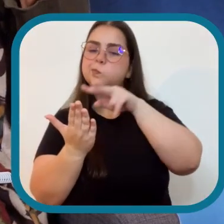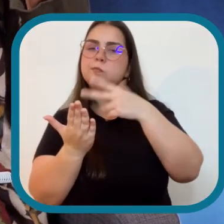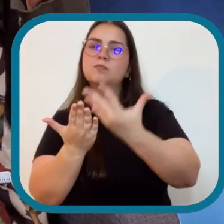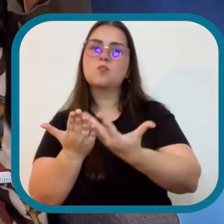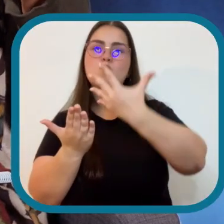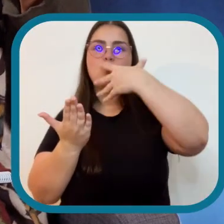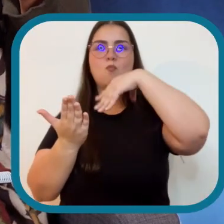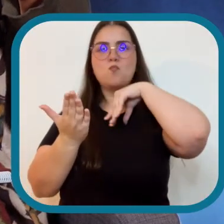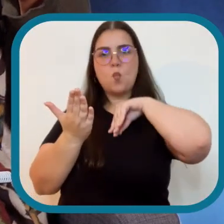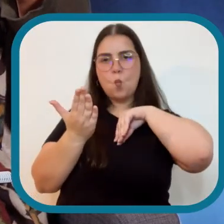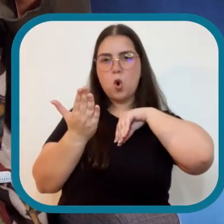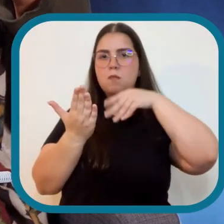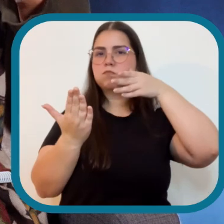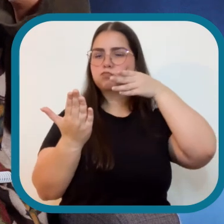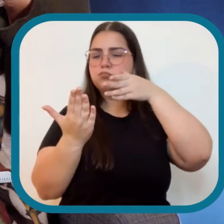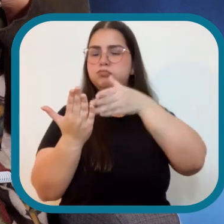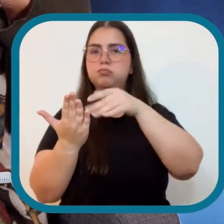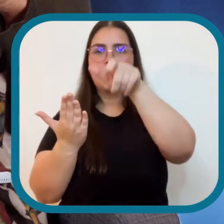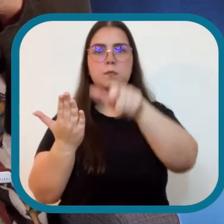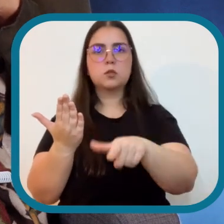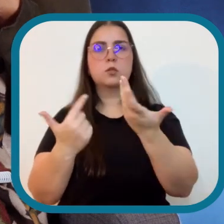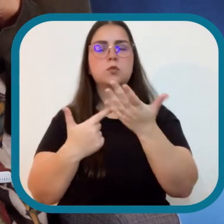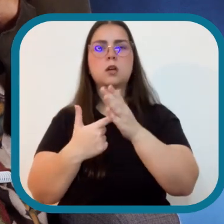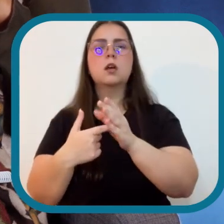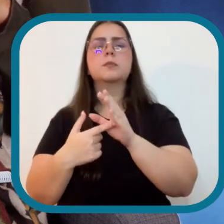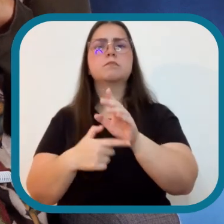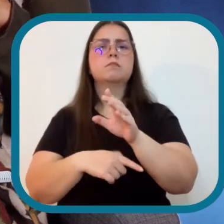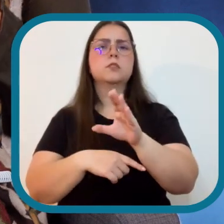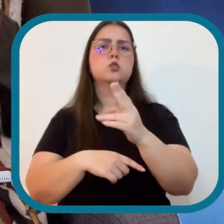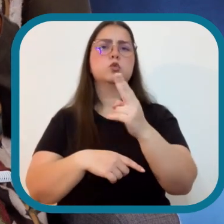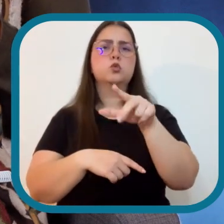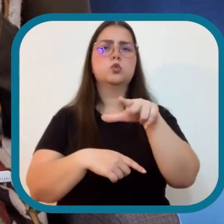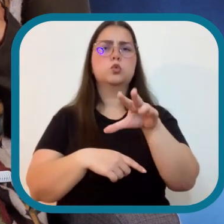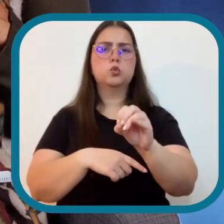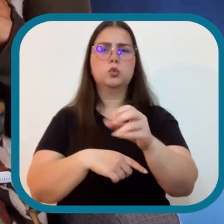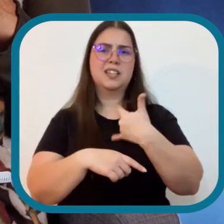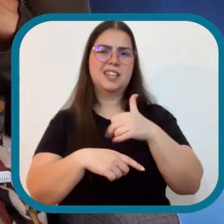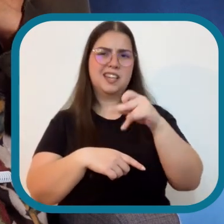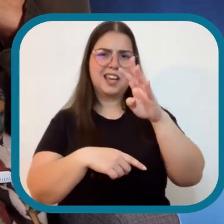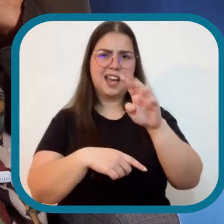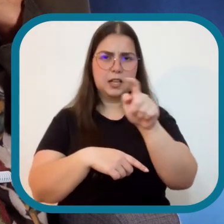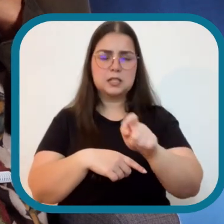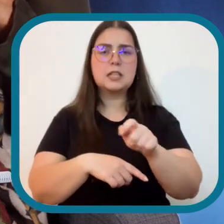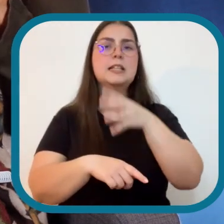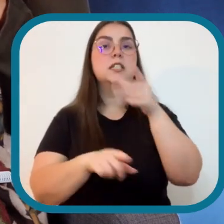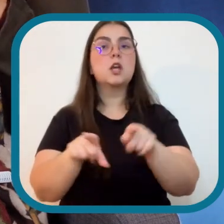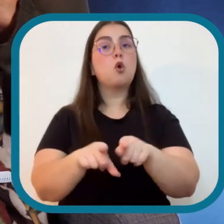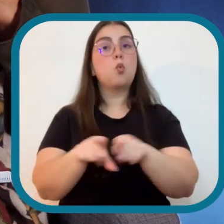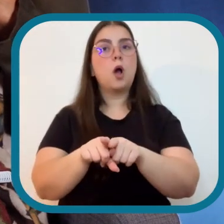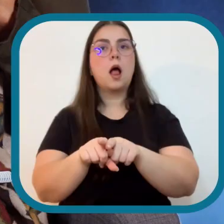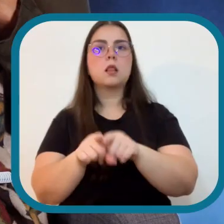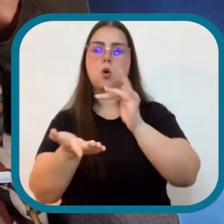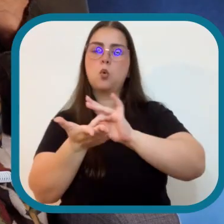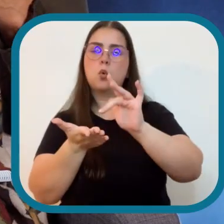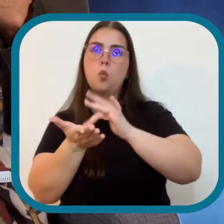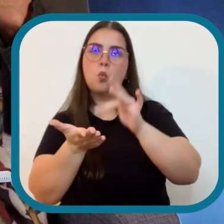de telepatia. Há um autor que é o Junot Díaz que fala sobre isso. Ele diz que o romance é o que nós temos de mais